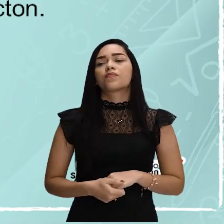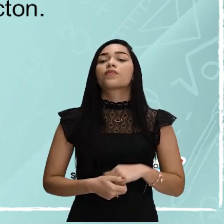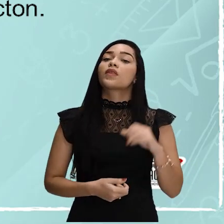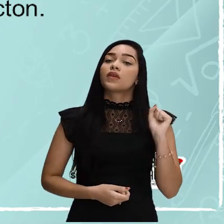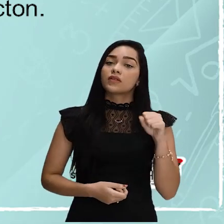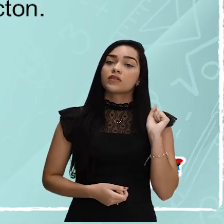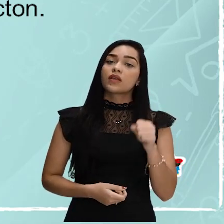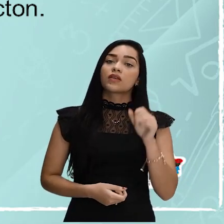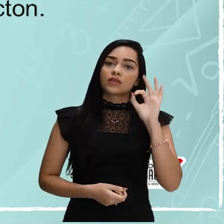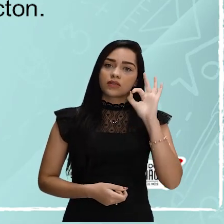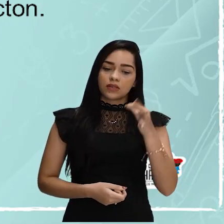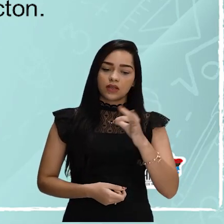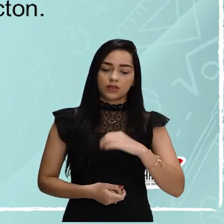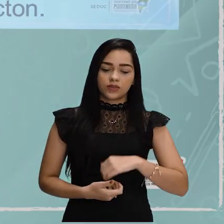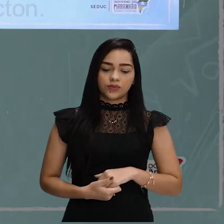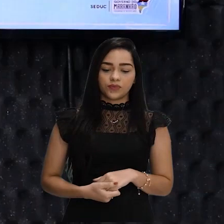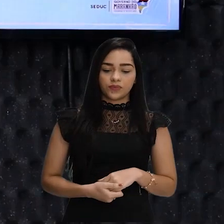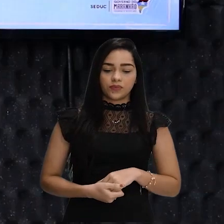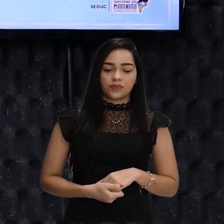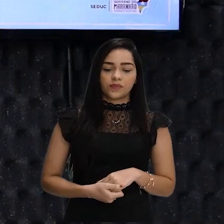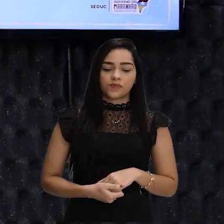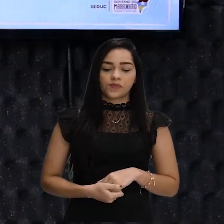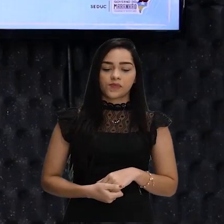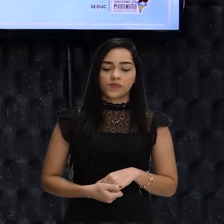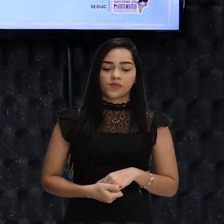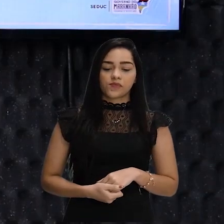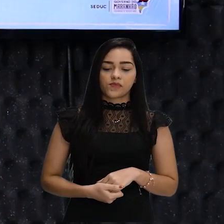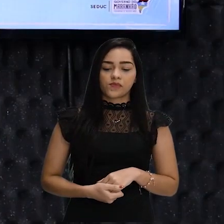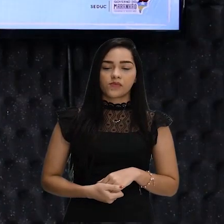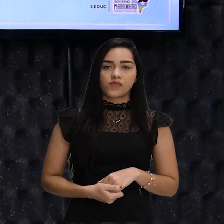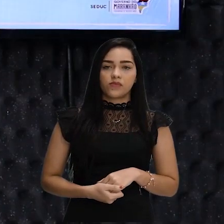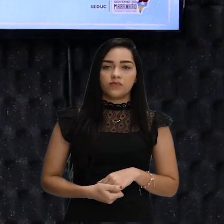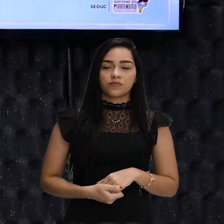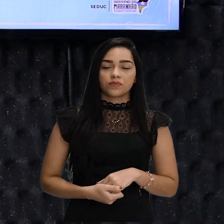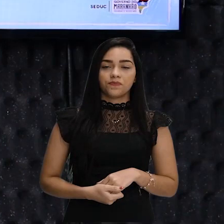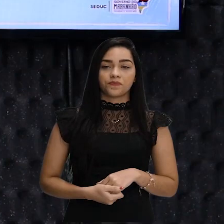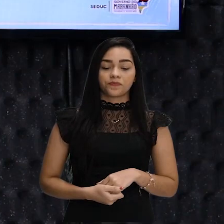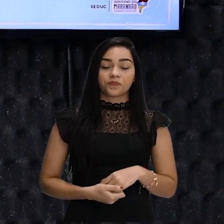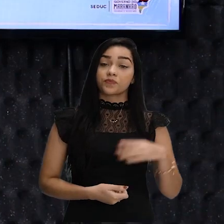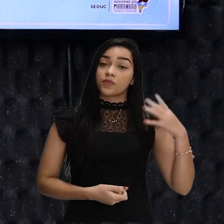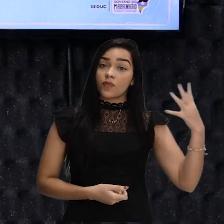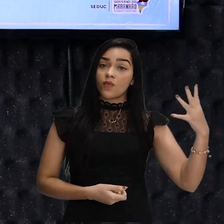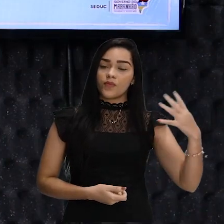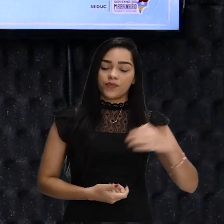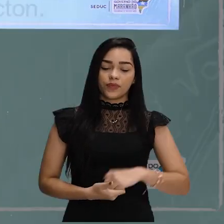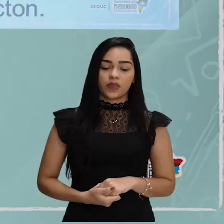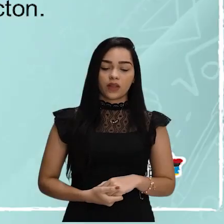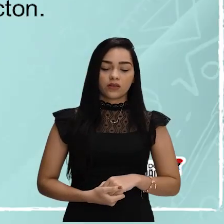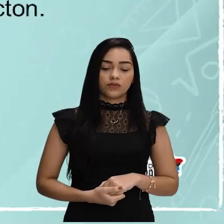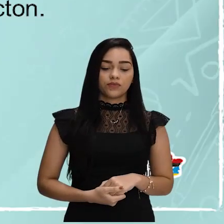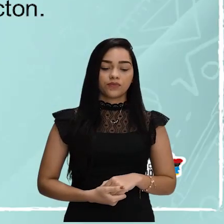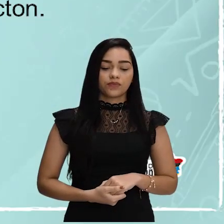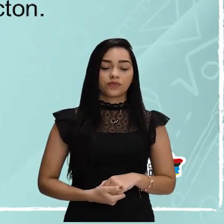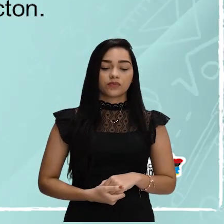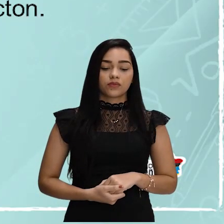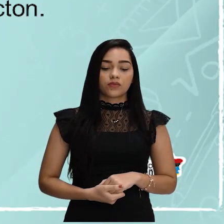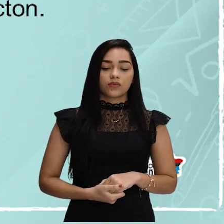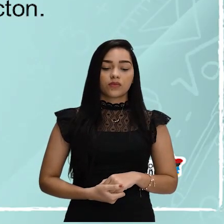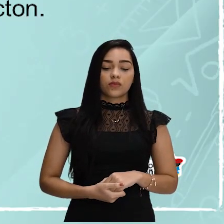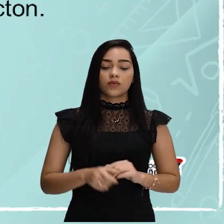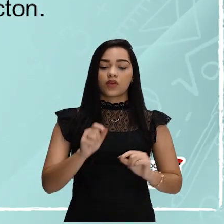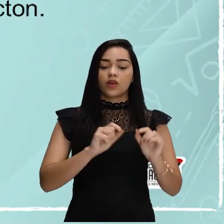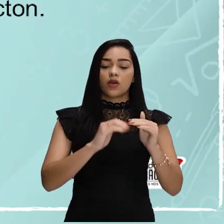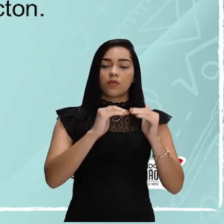está em grande movimentação. Quarto, o liminociclo é o menor dos biociclos e